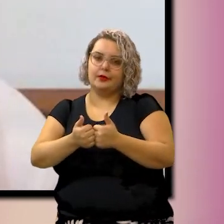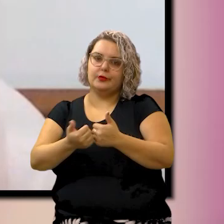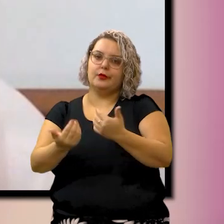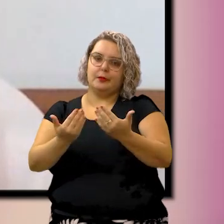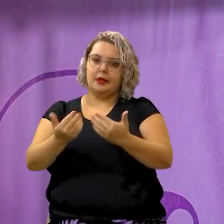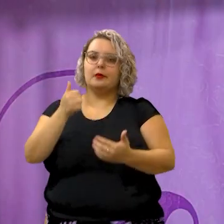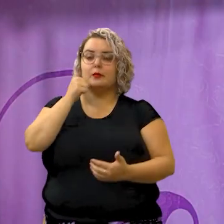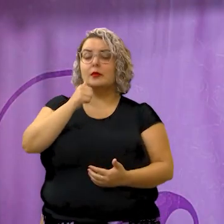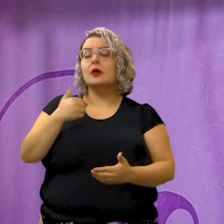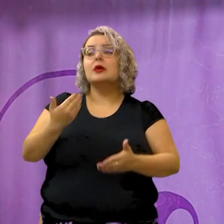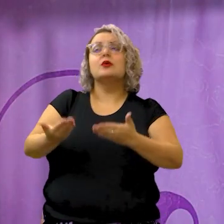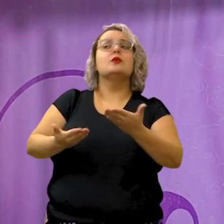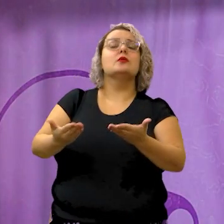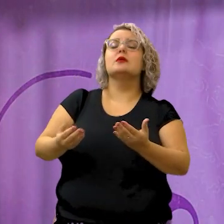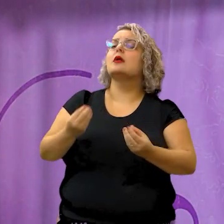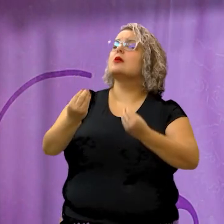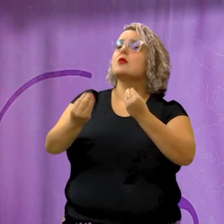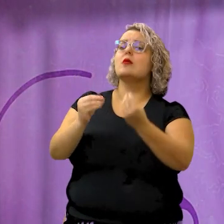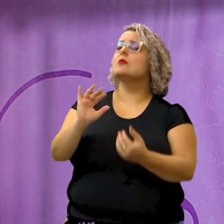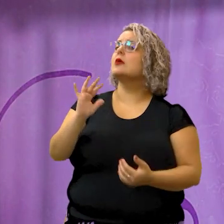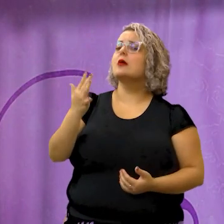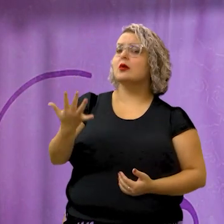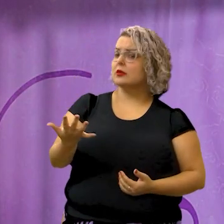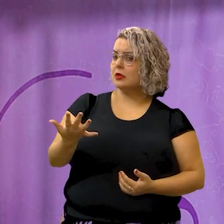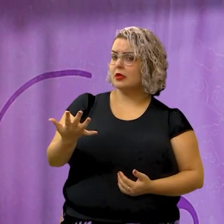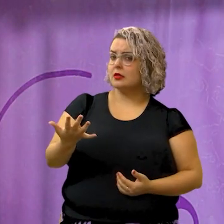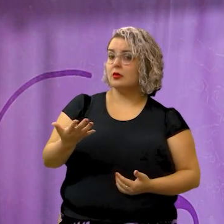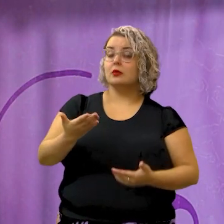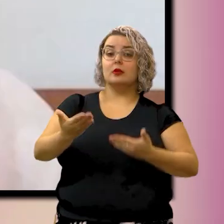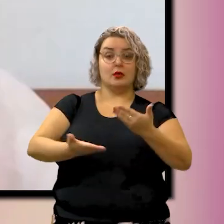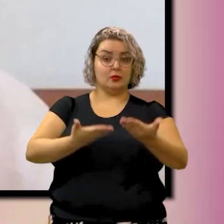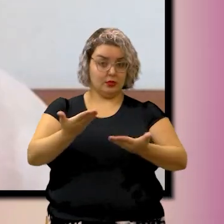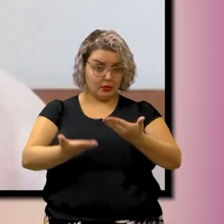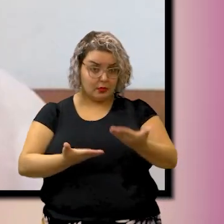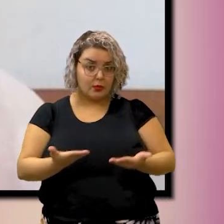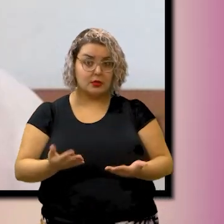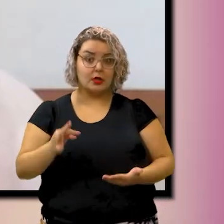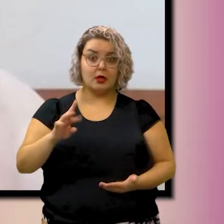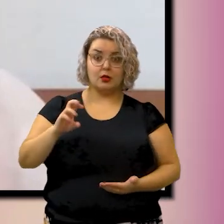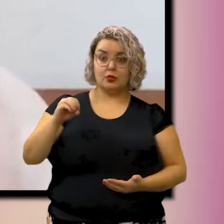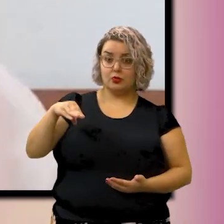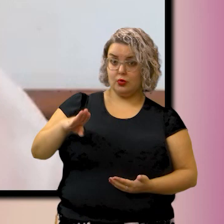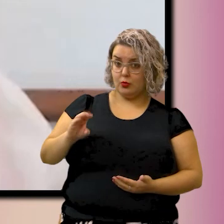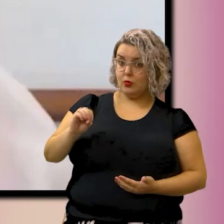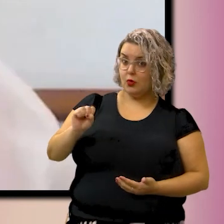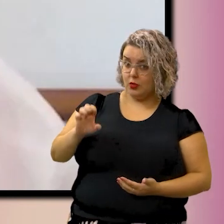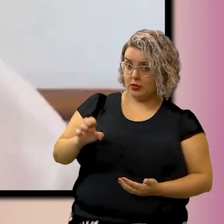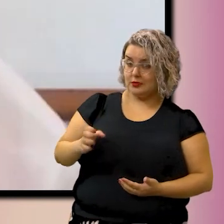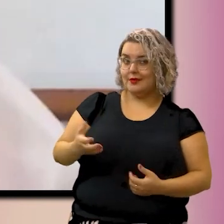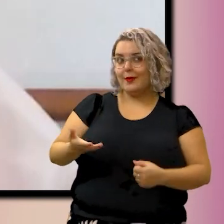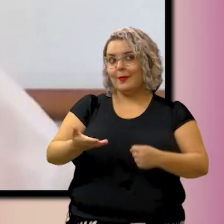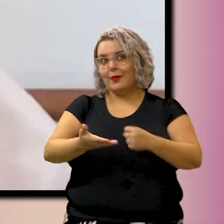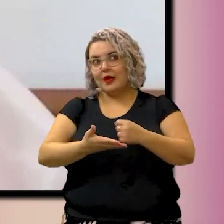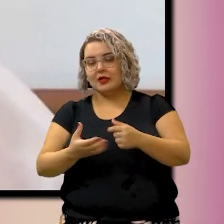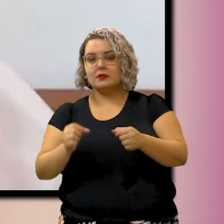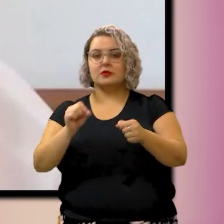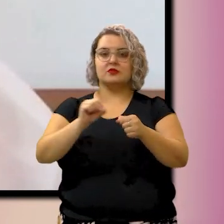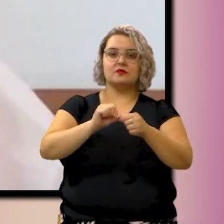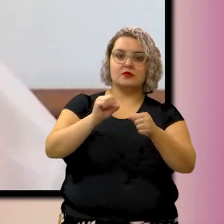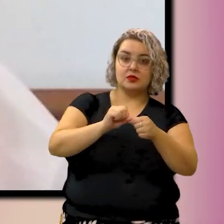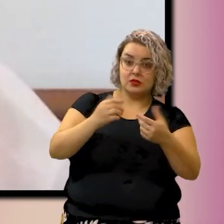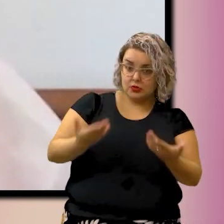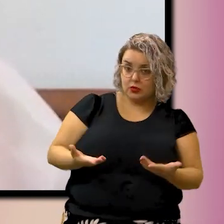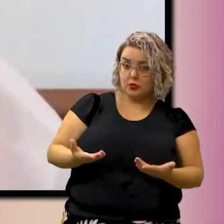mulher. E o tratamento, como que funciona? O tratamento da trombose, ele é